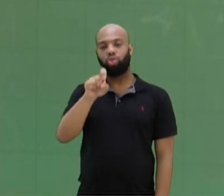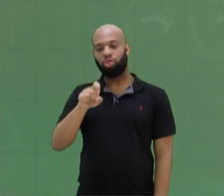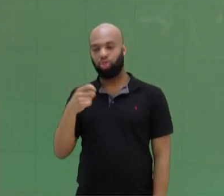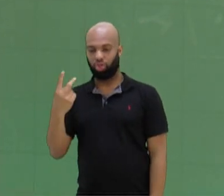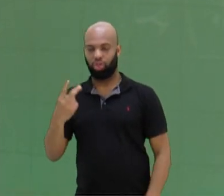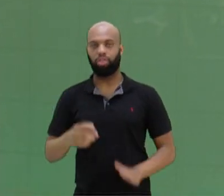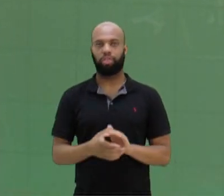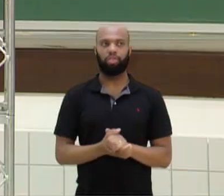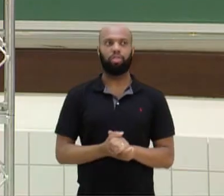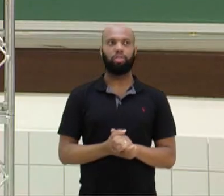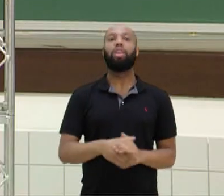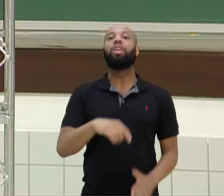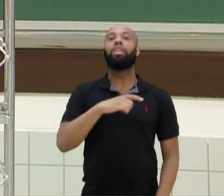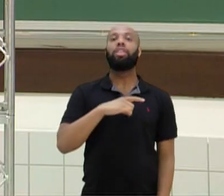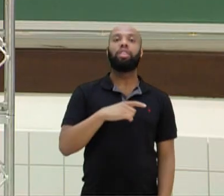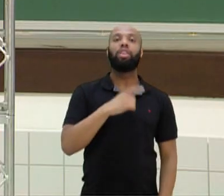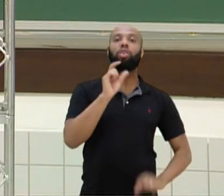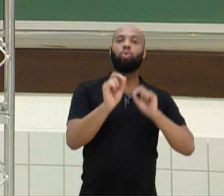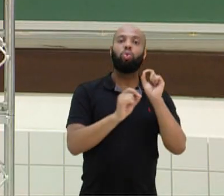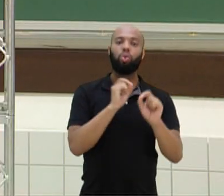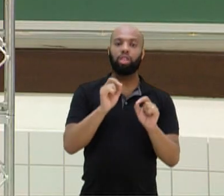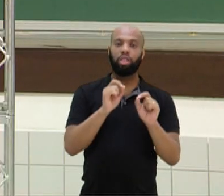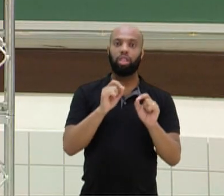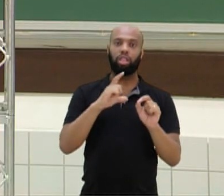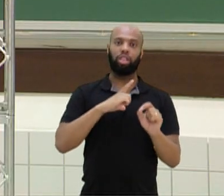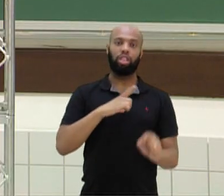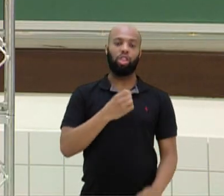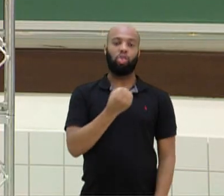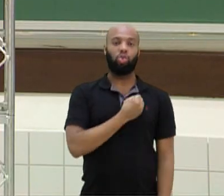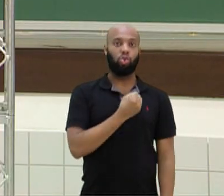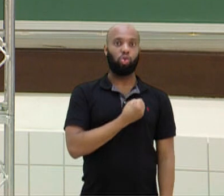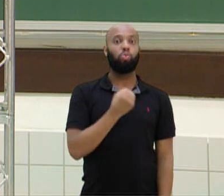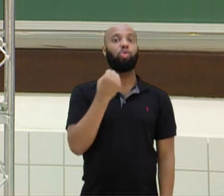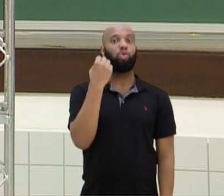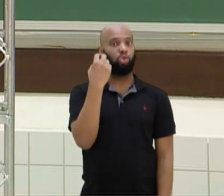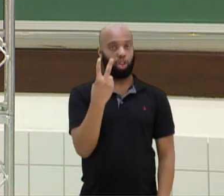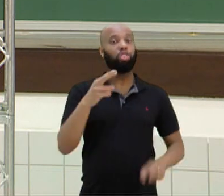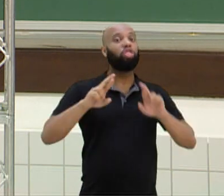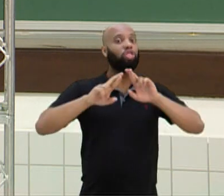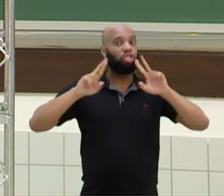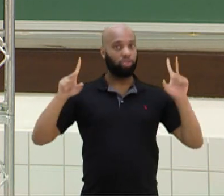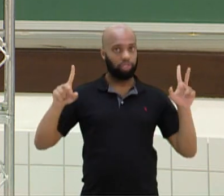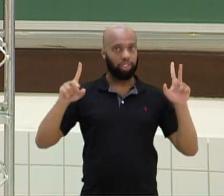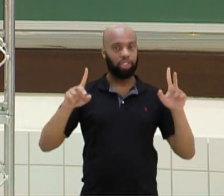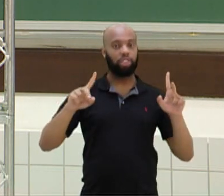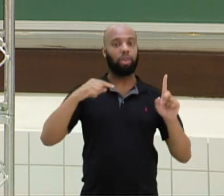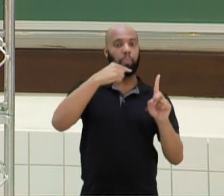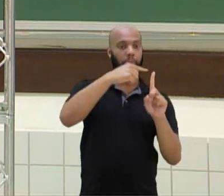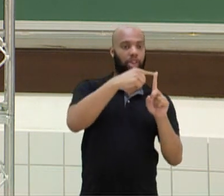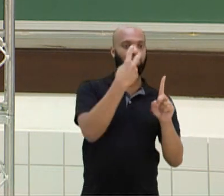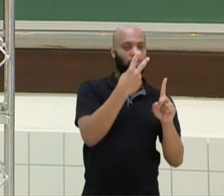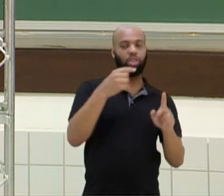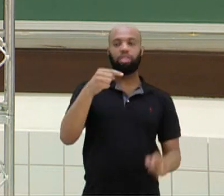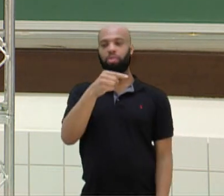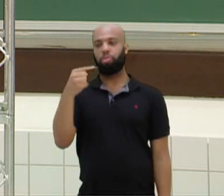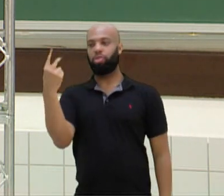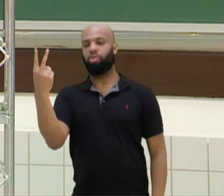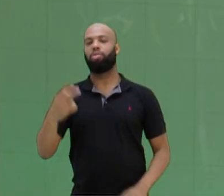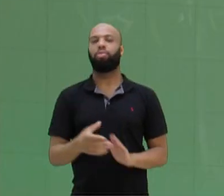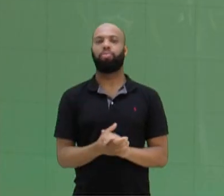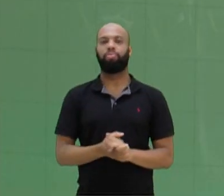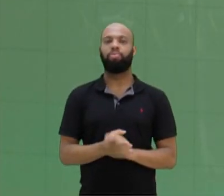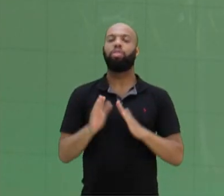0 e menos 8, no próprio eixo Y. Raiz da função. Minha função é igual a 0, eu tenho uma equação de segundo